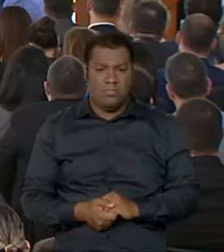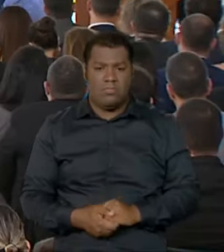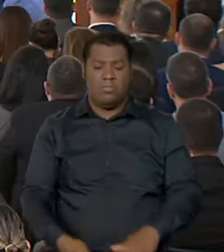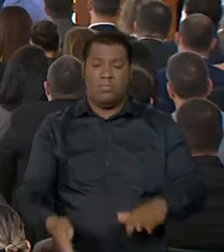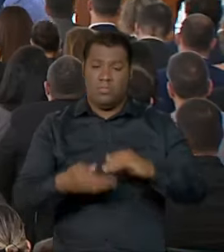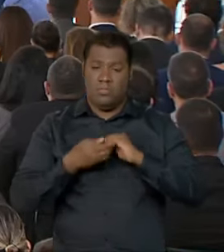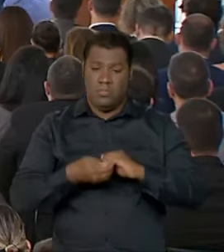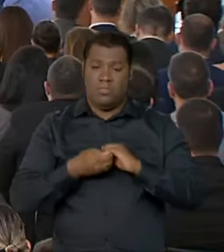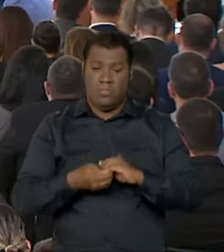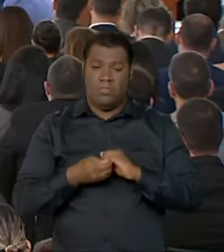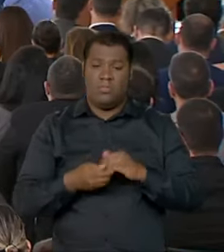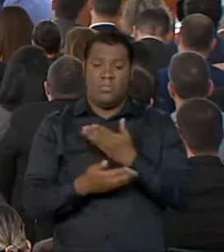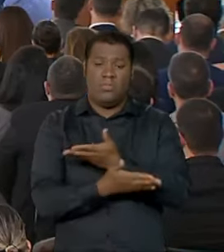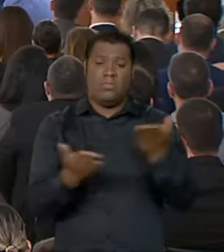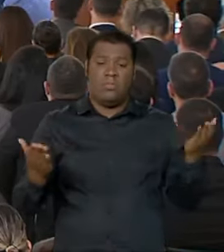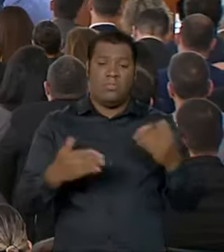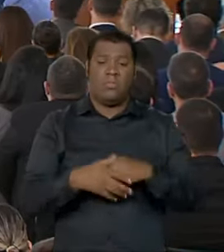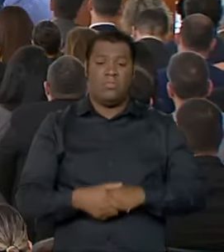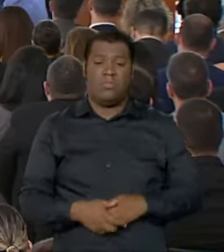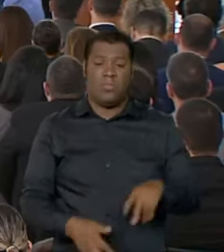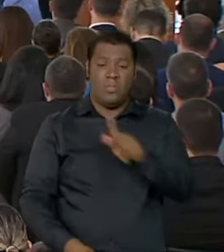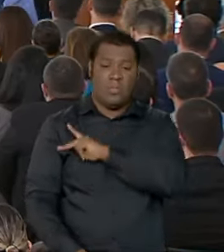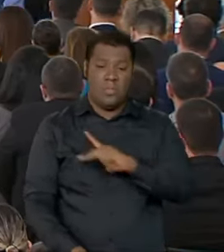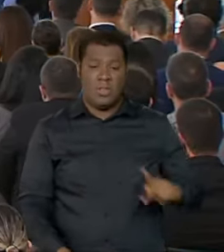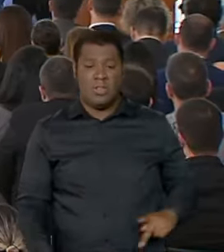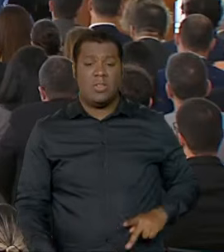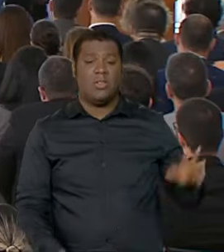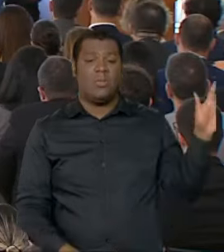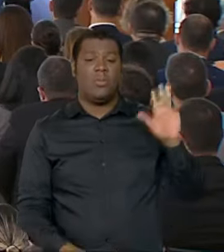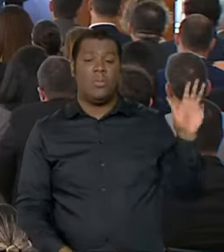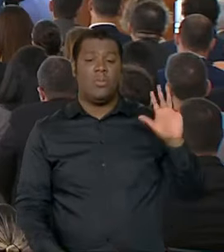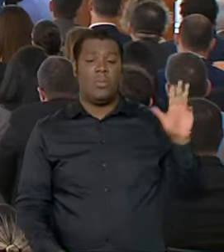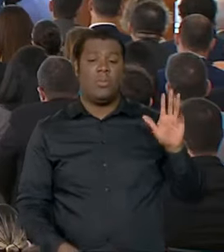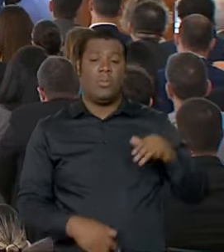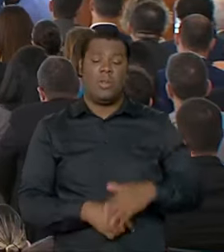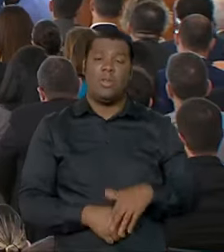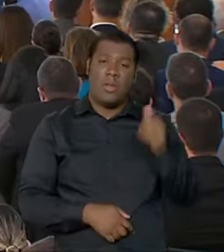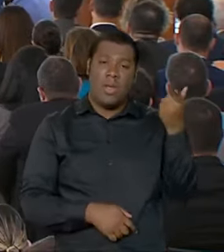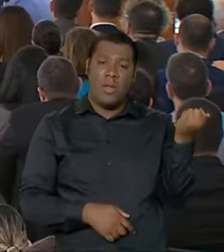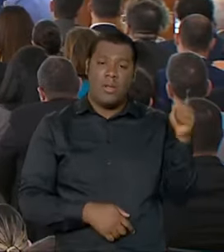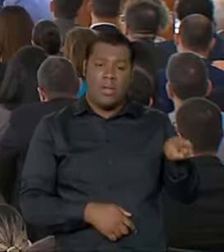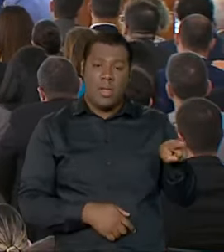Cumprimento aqui a todos, nosso presidente Luiz Inácio da Silva, primeira-dama,